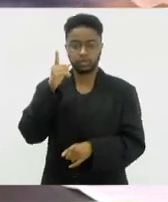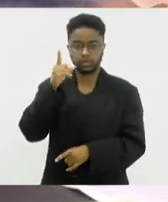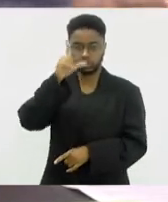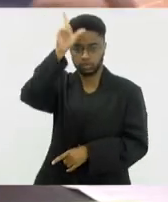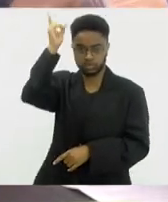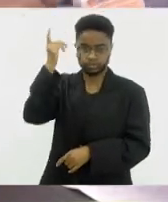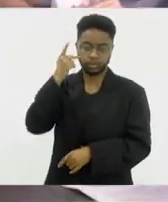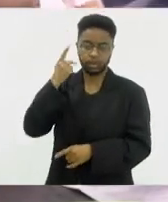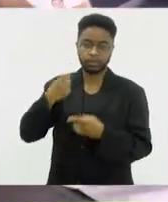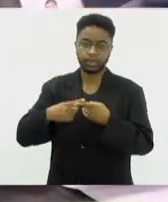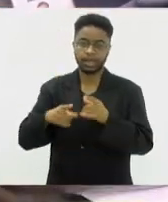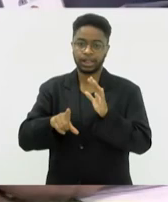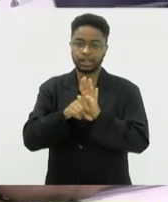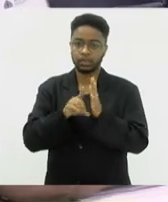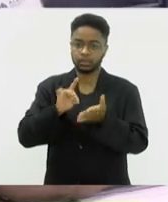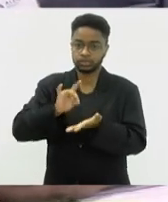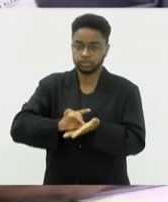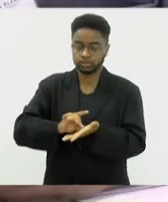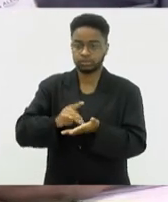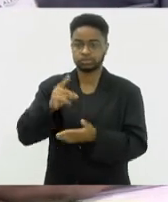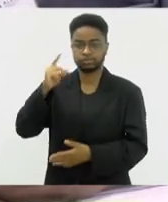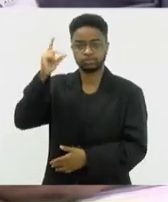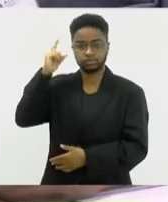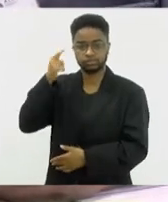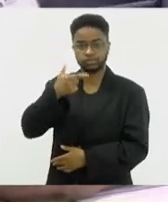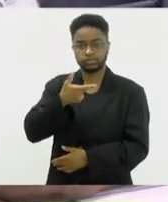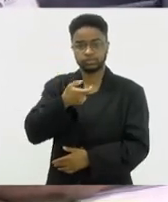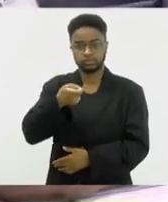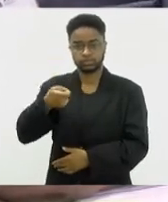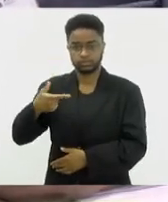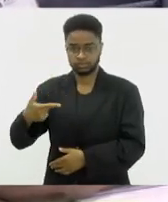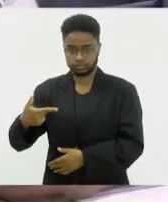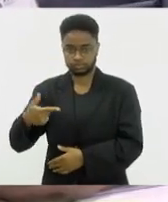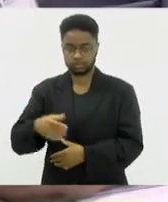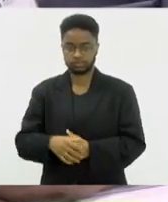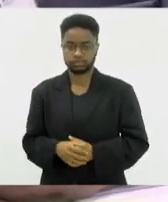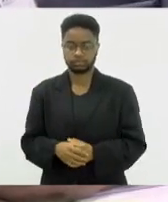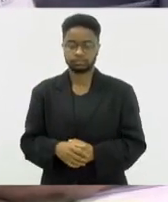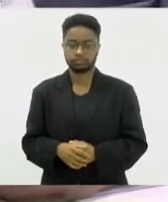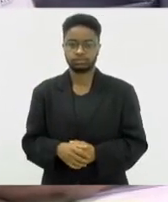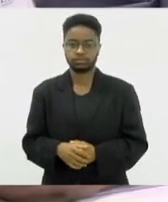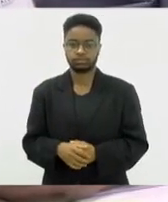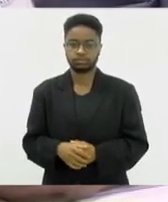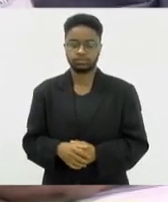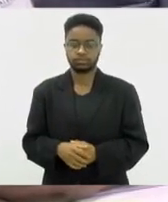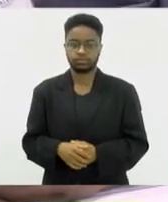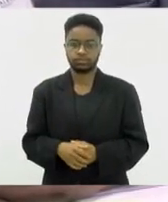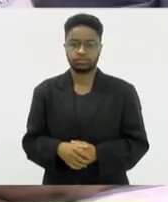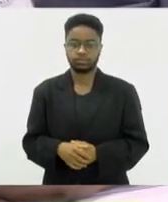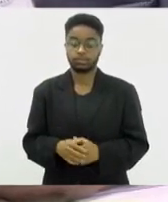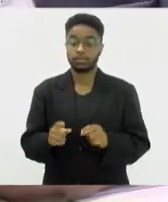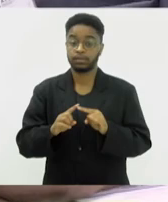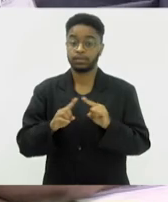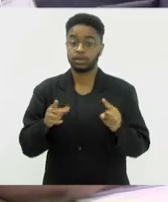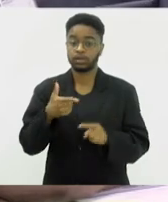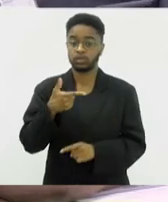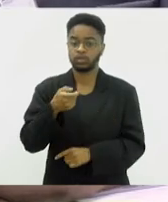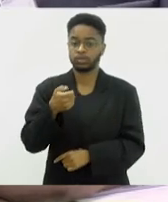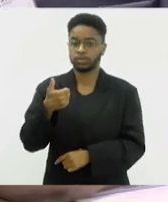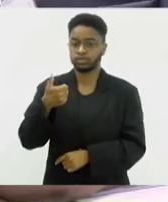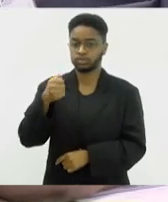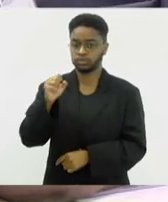do Código é essa antiga de 2002. Isso. Mas, em